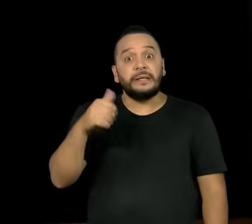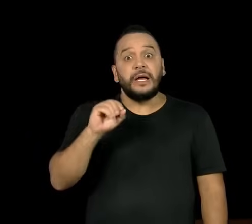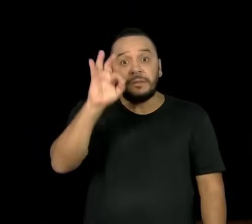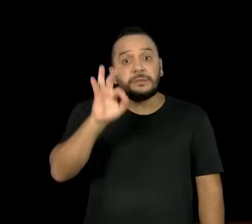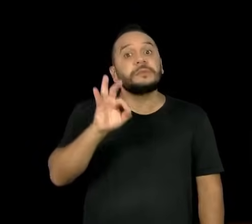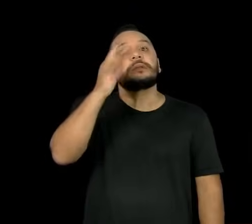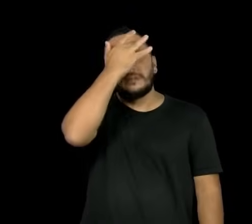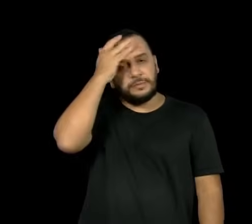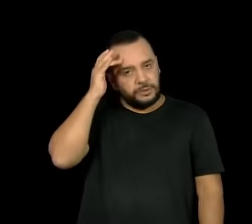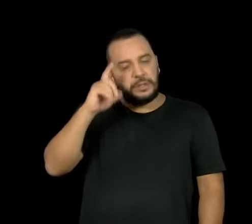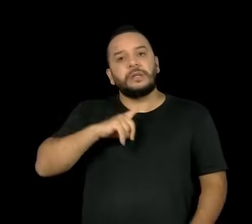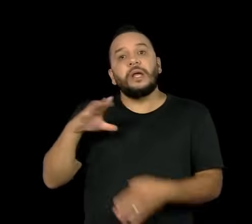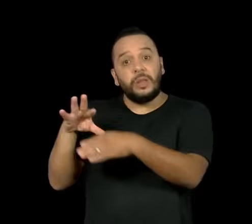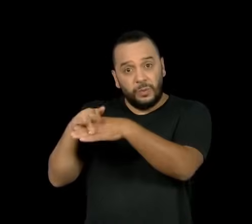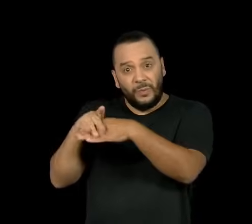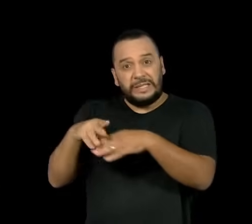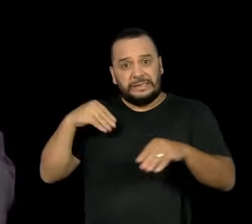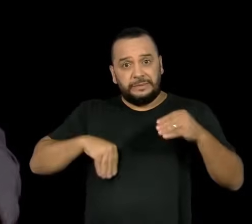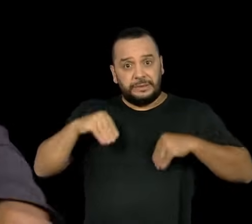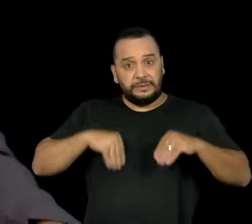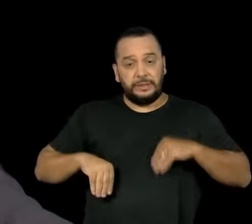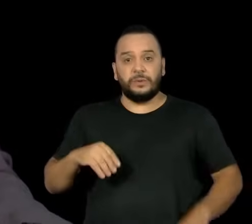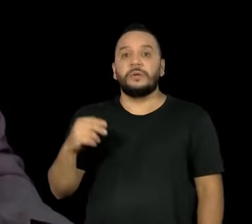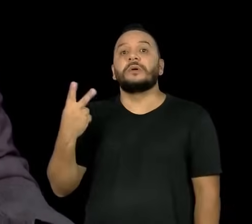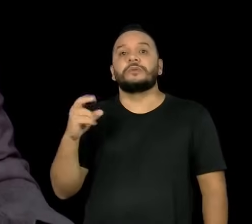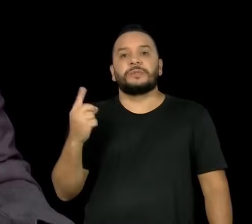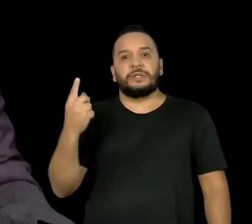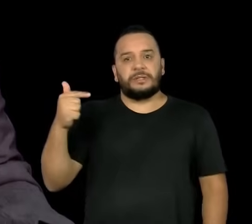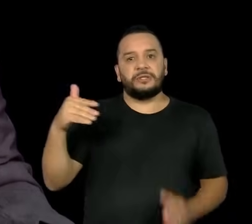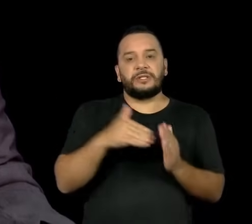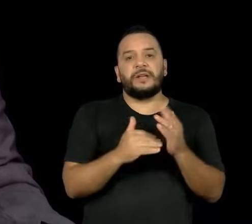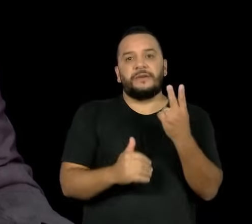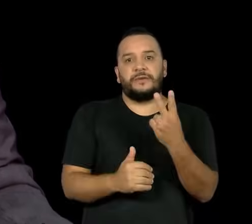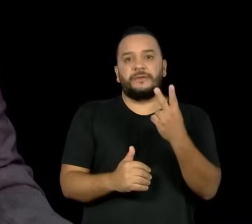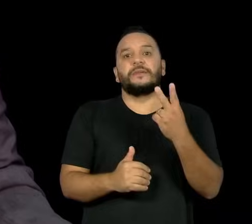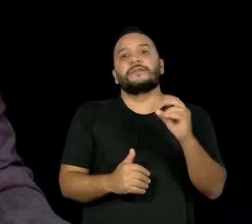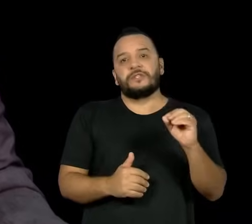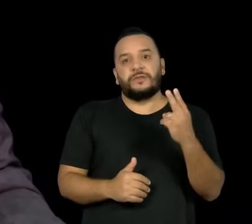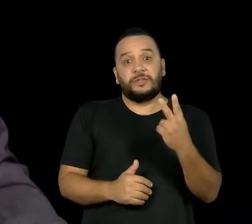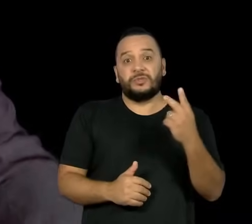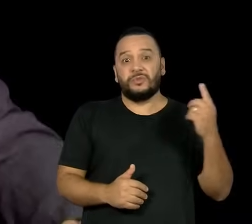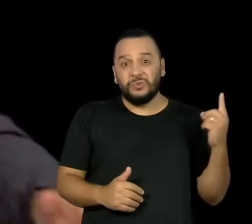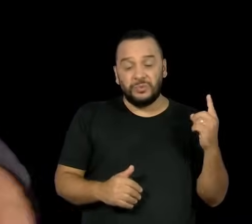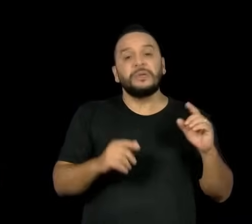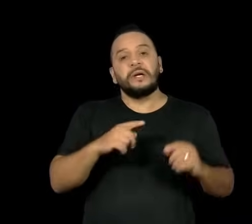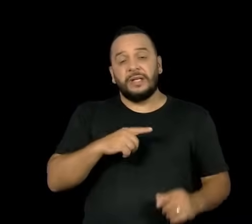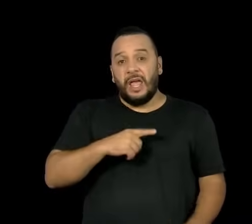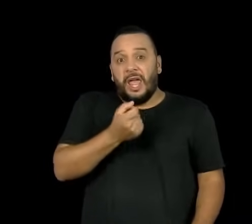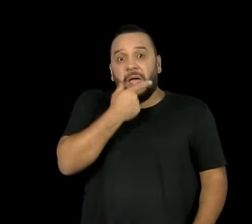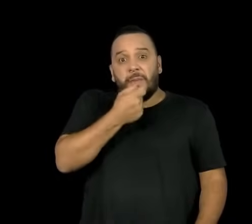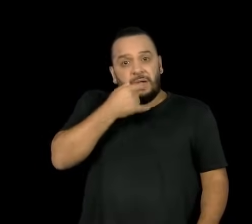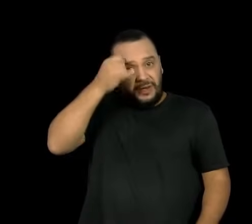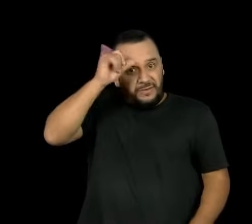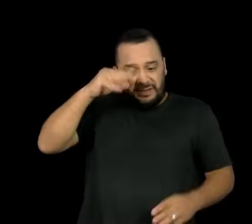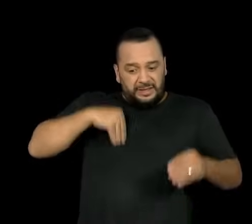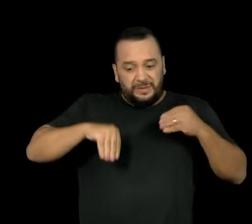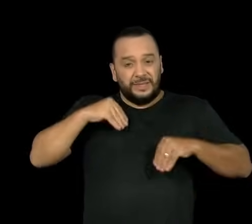os sintomas da doença. Entre 2017 e 2021, a venda de antidepressivos cresceu